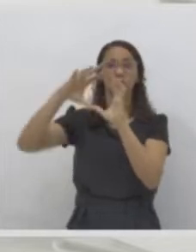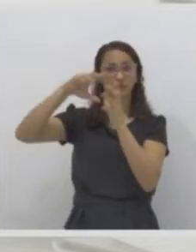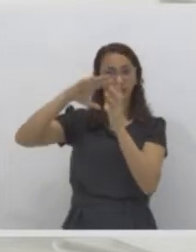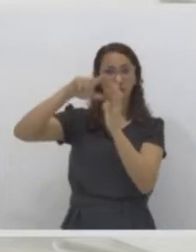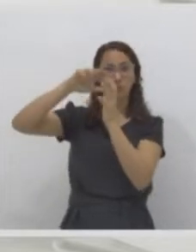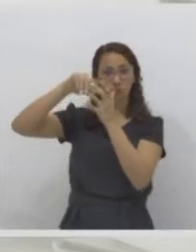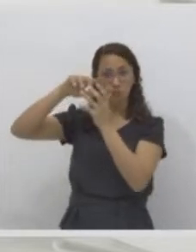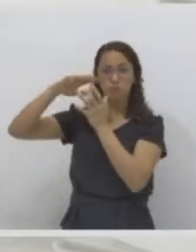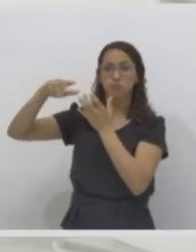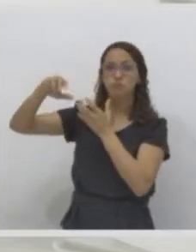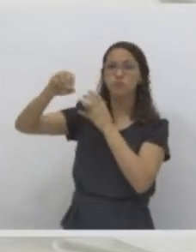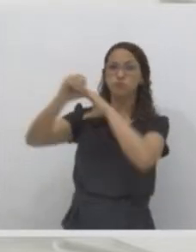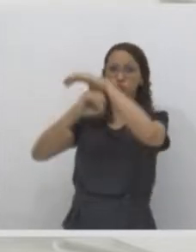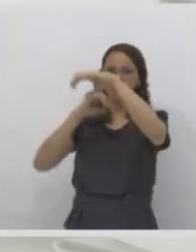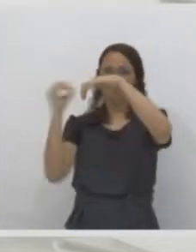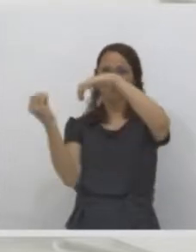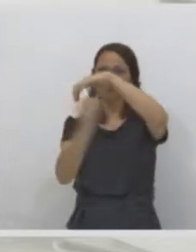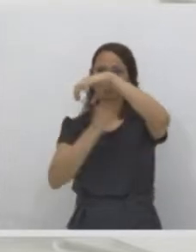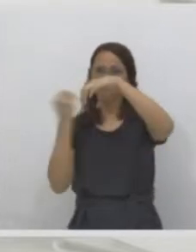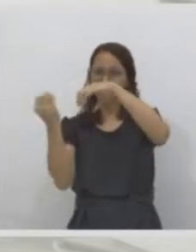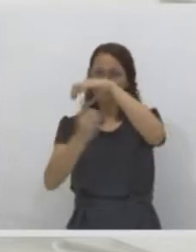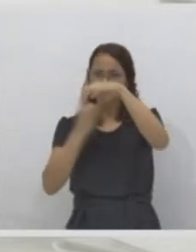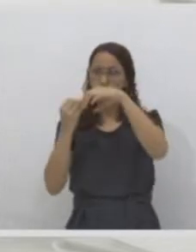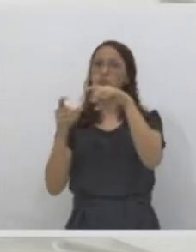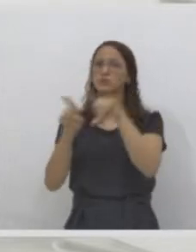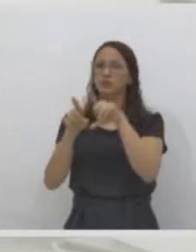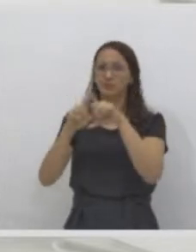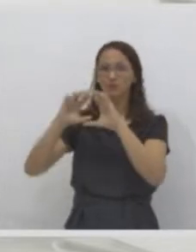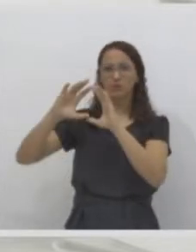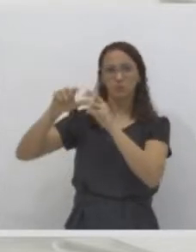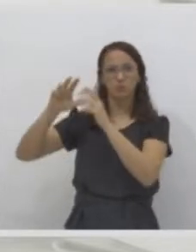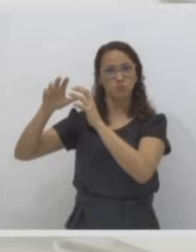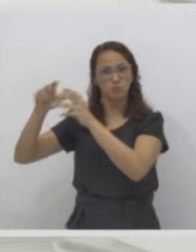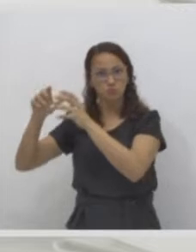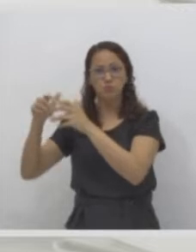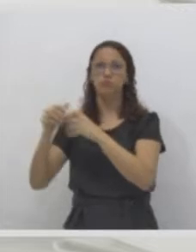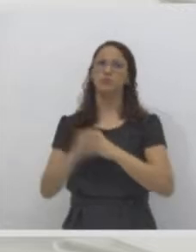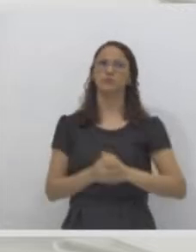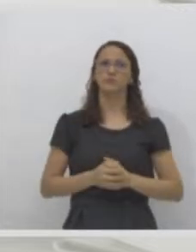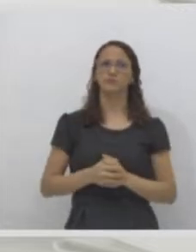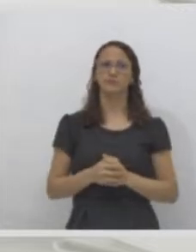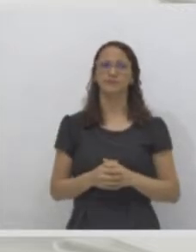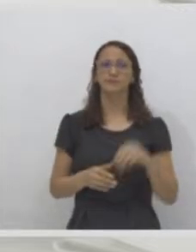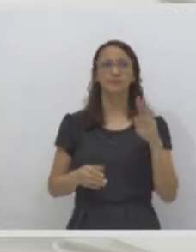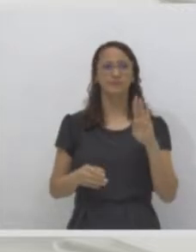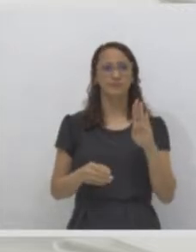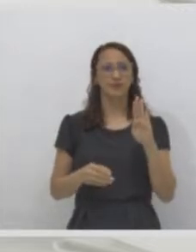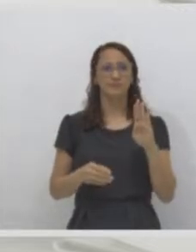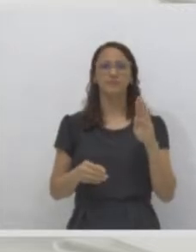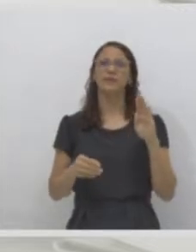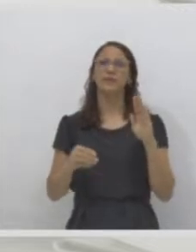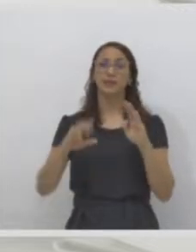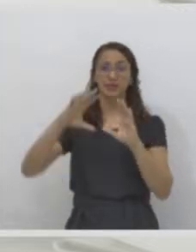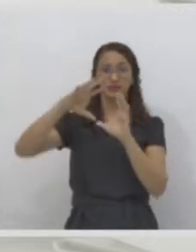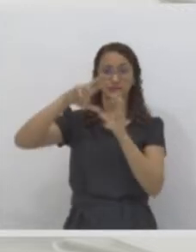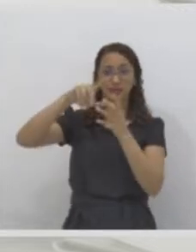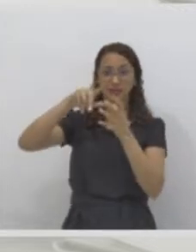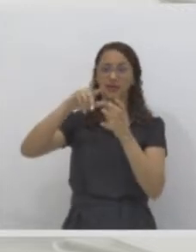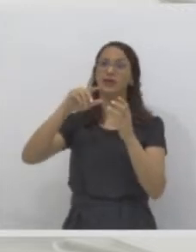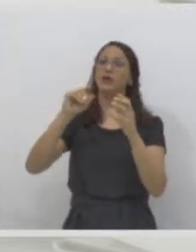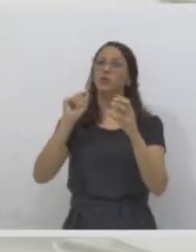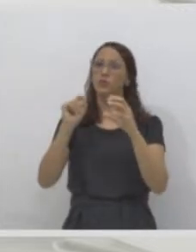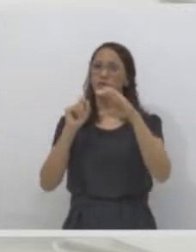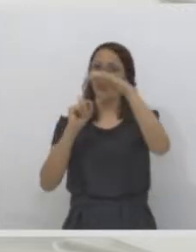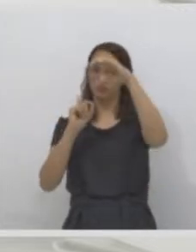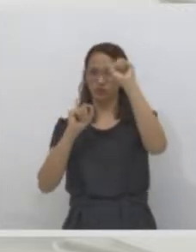translação. A letra B diz: a Terra demora aproximadamente 24 horas para dar uma volta ao redor do